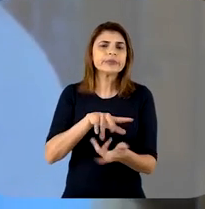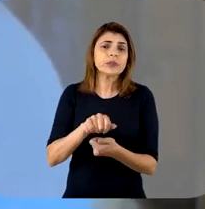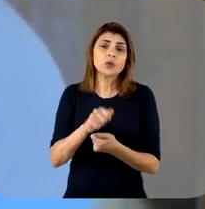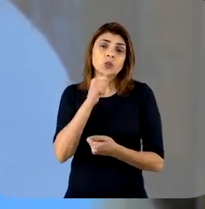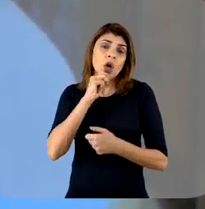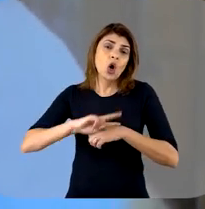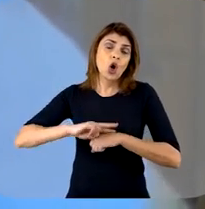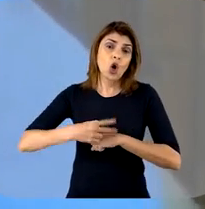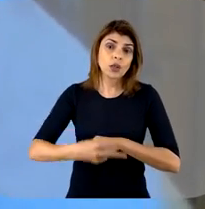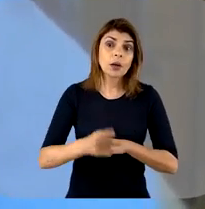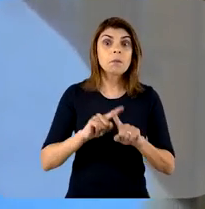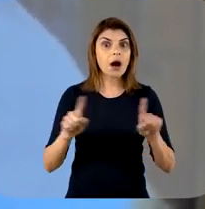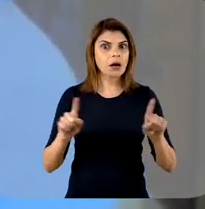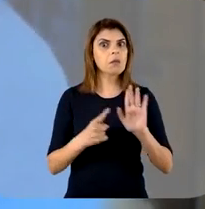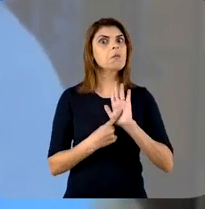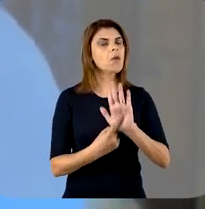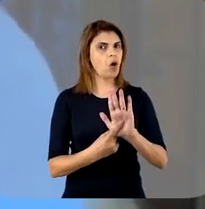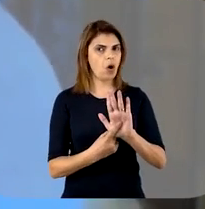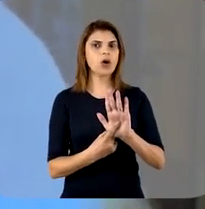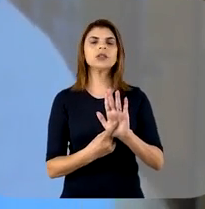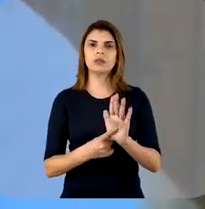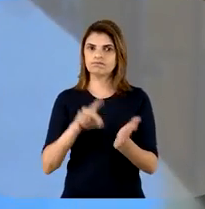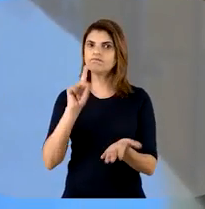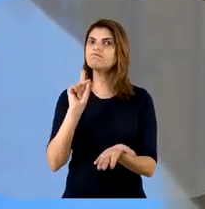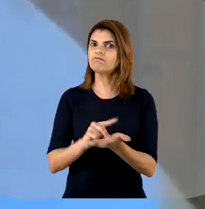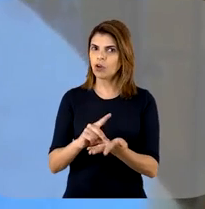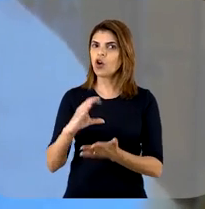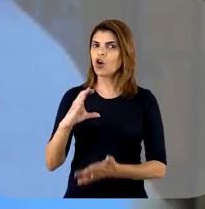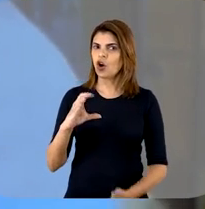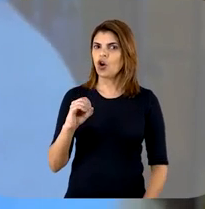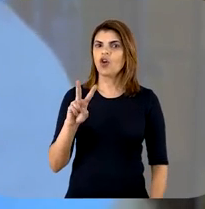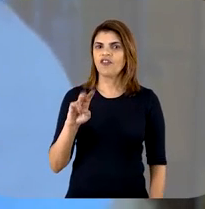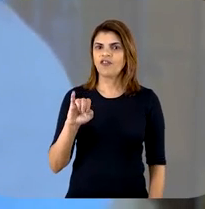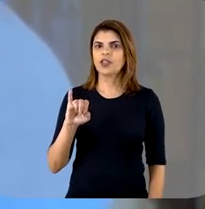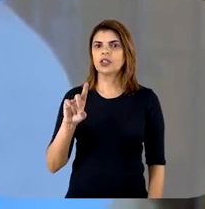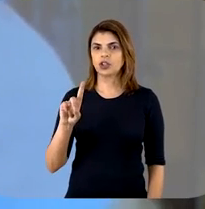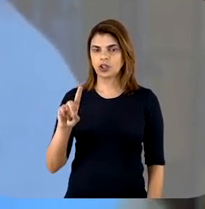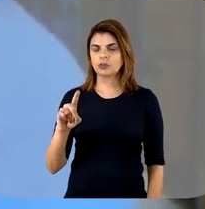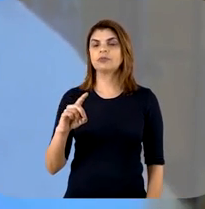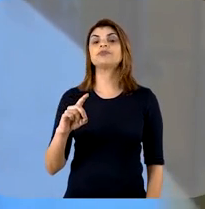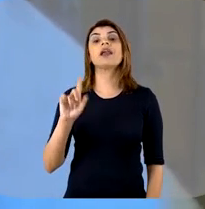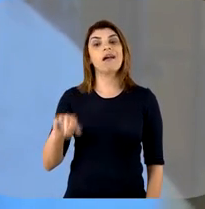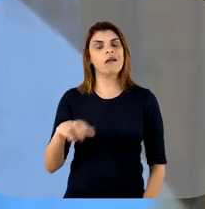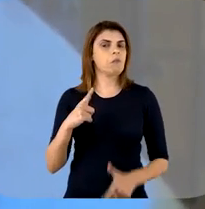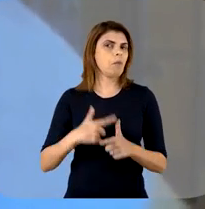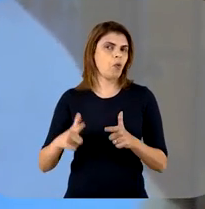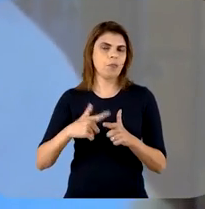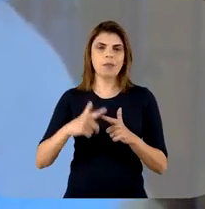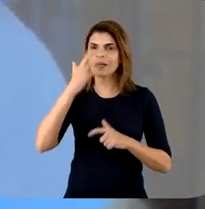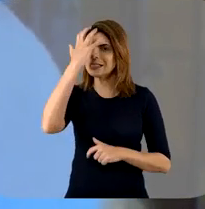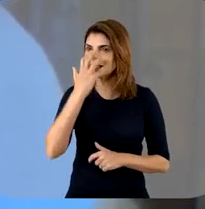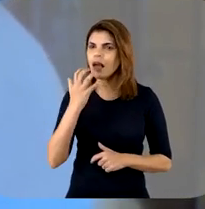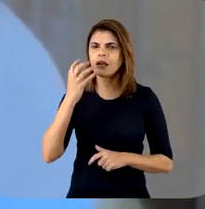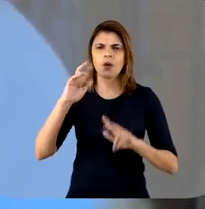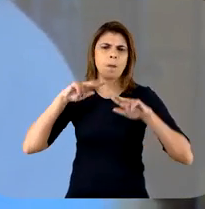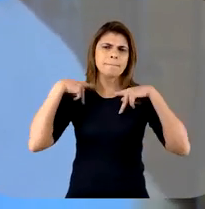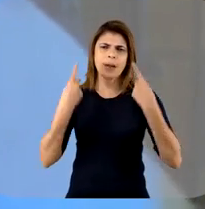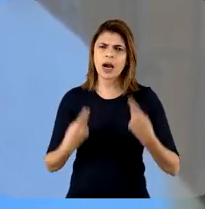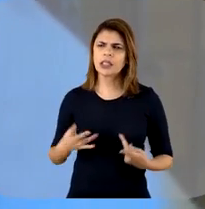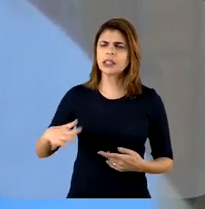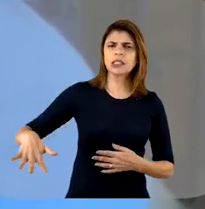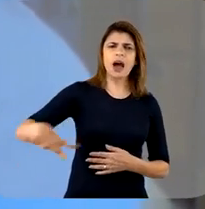consequências, e mostra que o Covid é realmente um problema sério que a humanidade enfrenta, né?